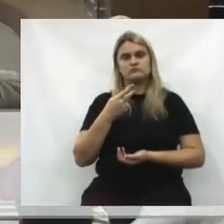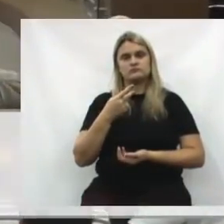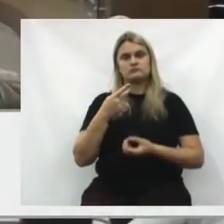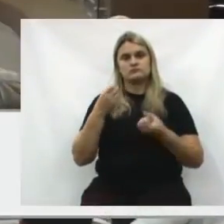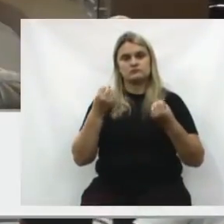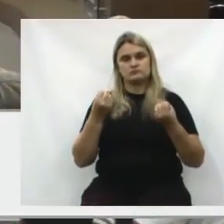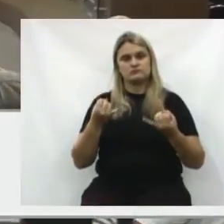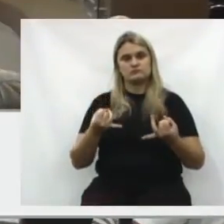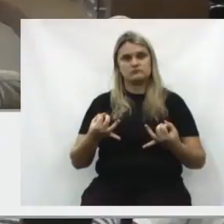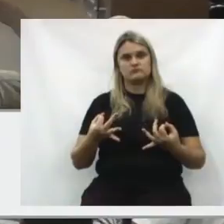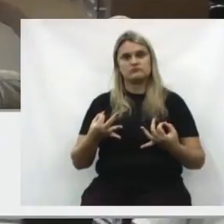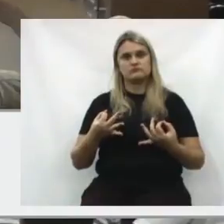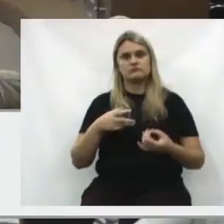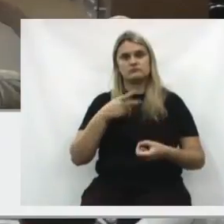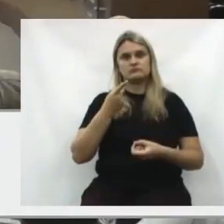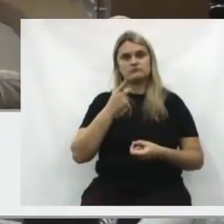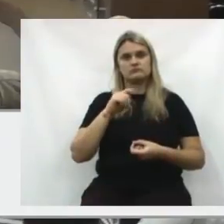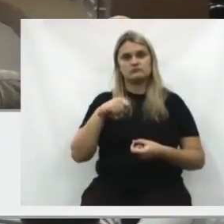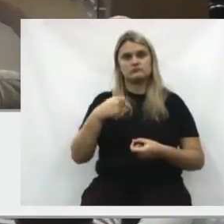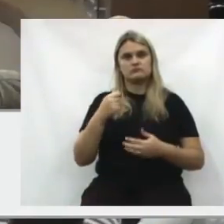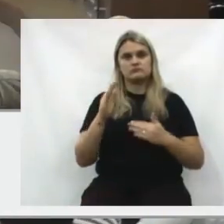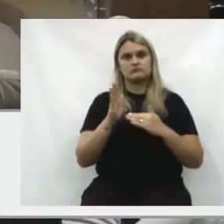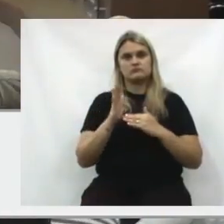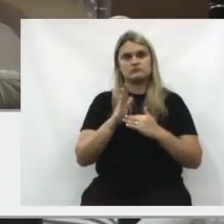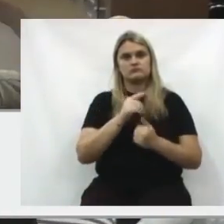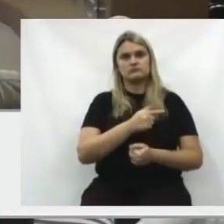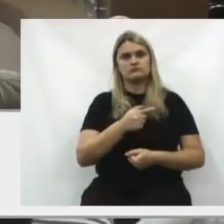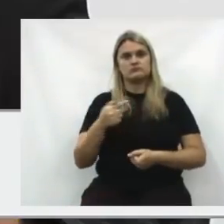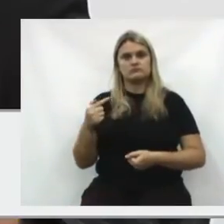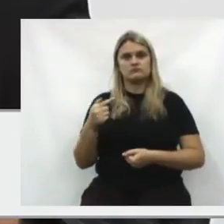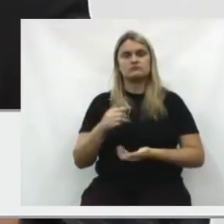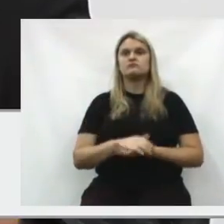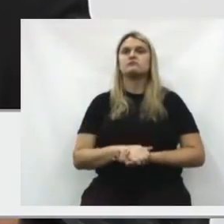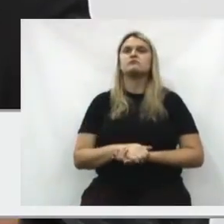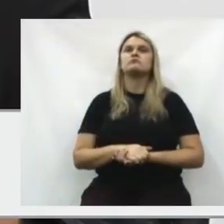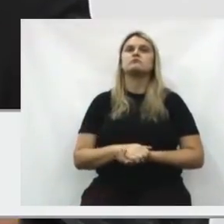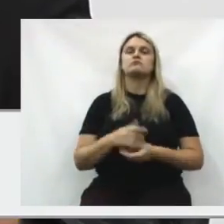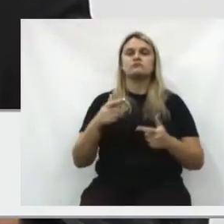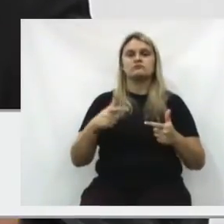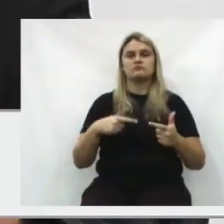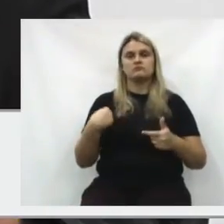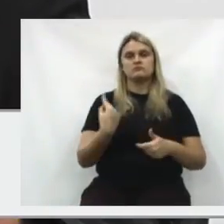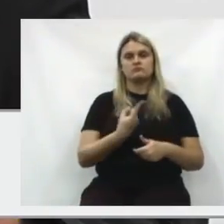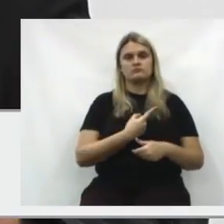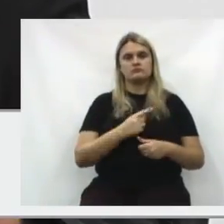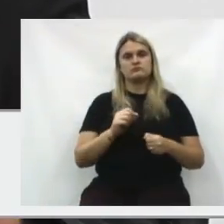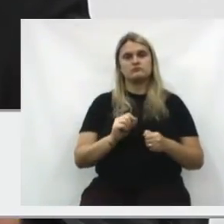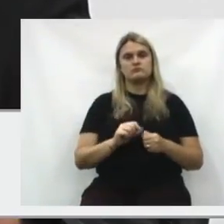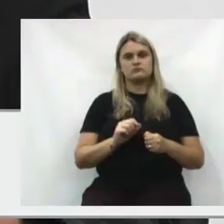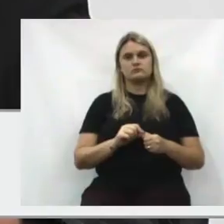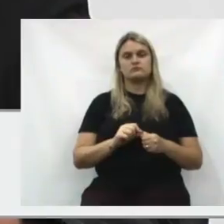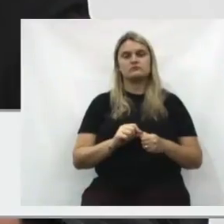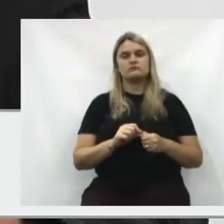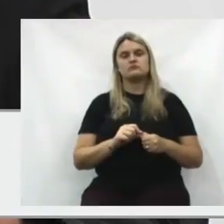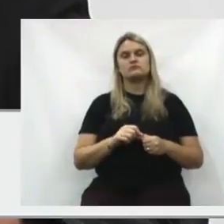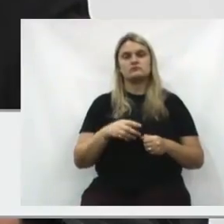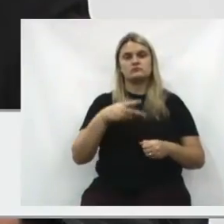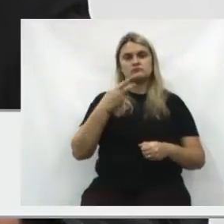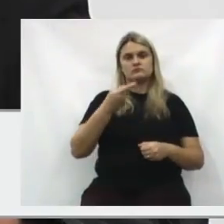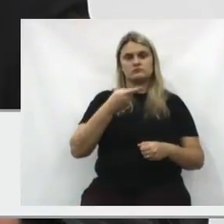dar uma satisfação em relação à última semana, onde